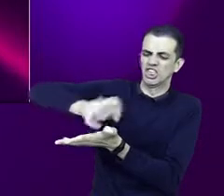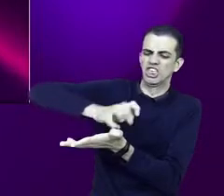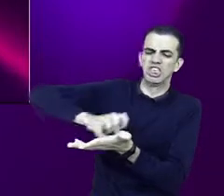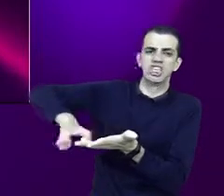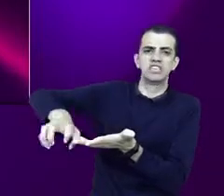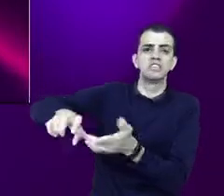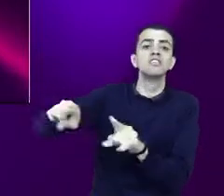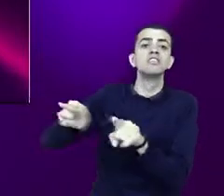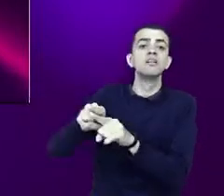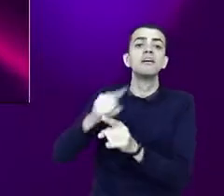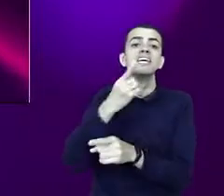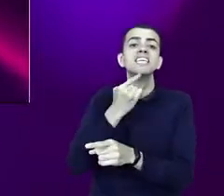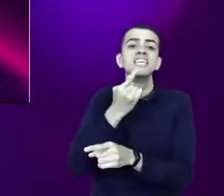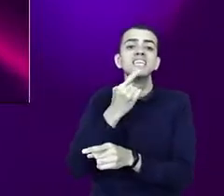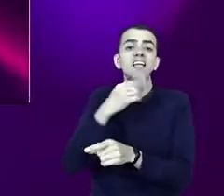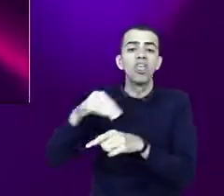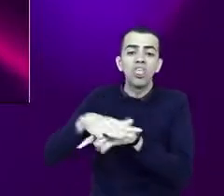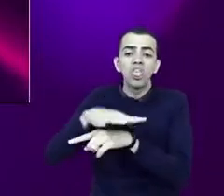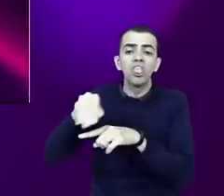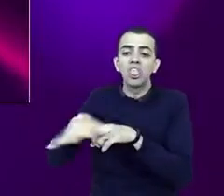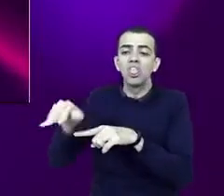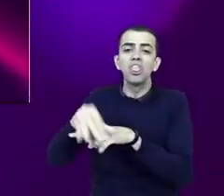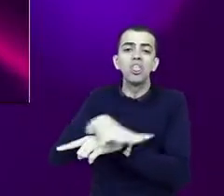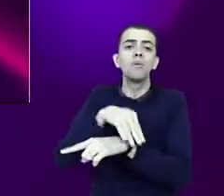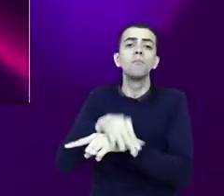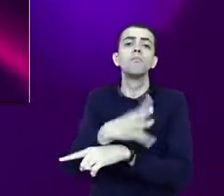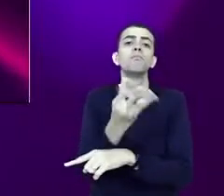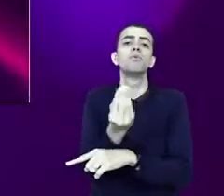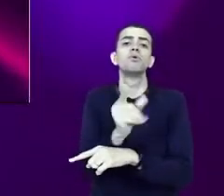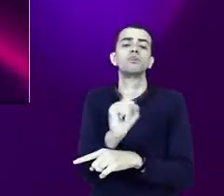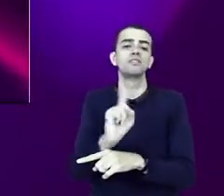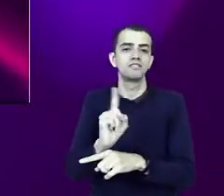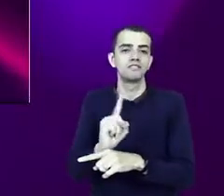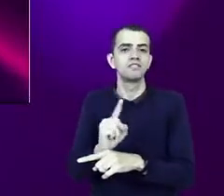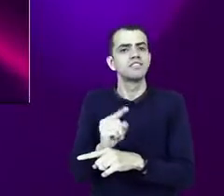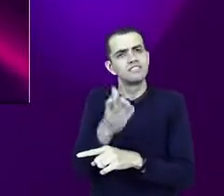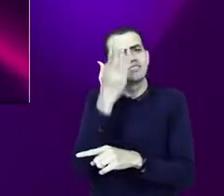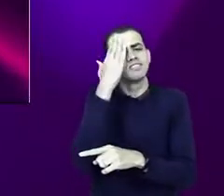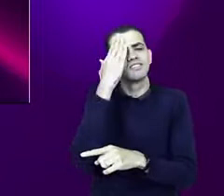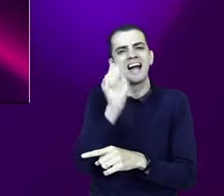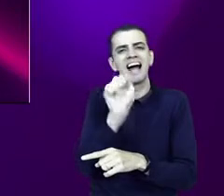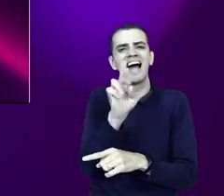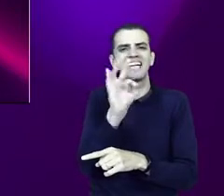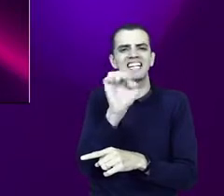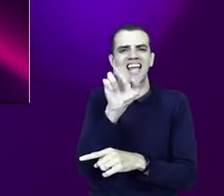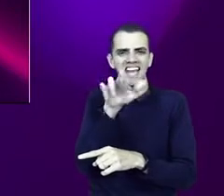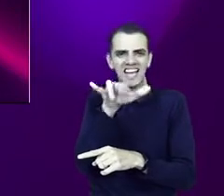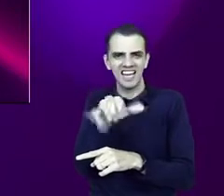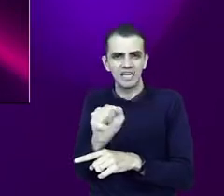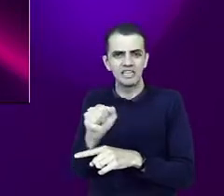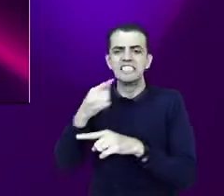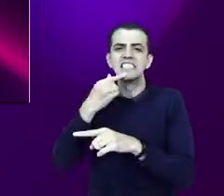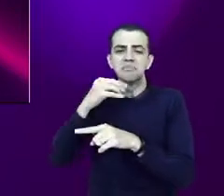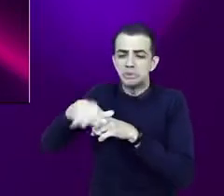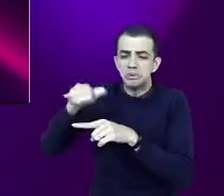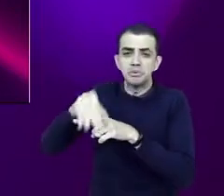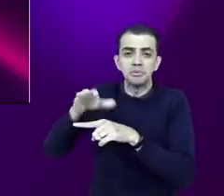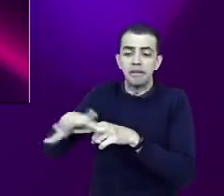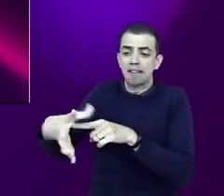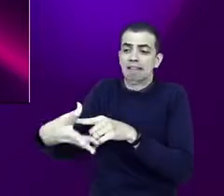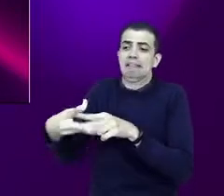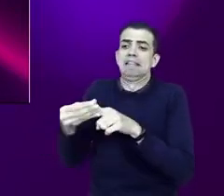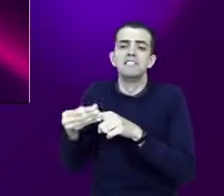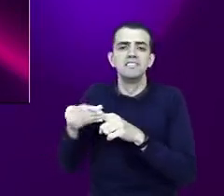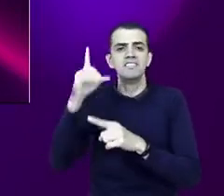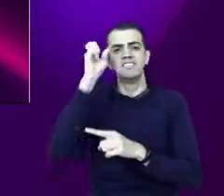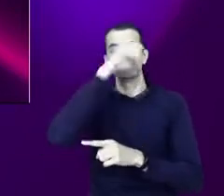gente sabe que tem artérias que são difíceis de fazer hemostasia, demora a fazer hemostasia. Então esse sangramento na dissecção, na limpeza do